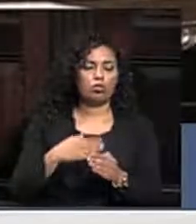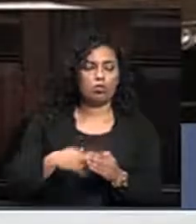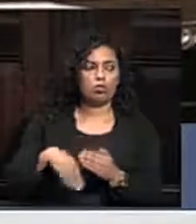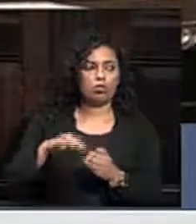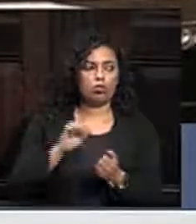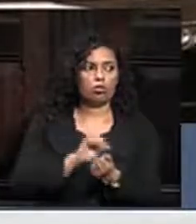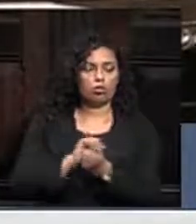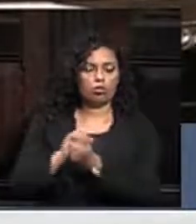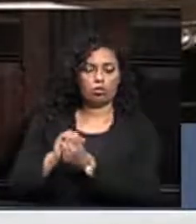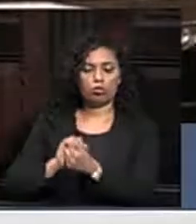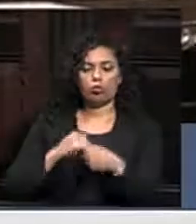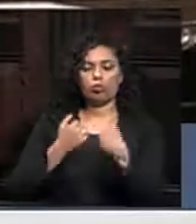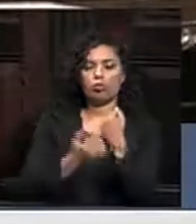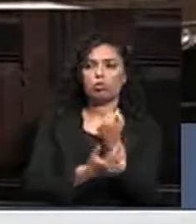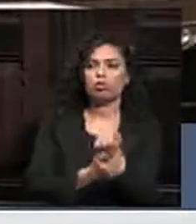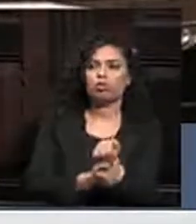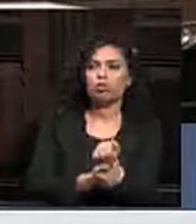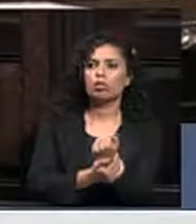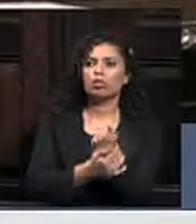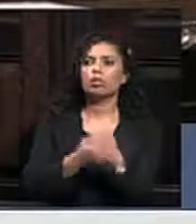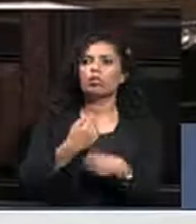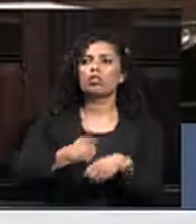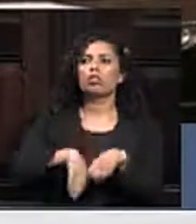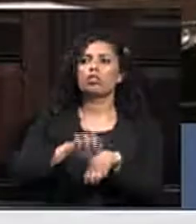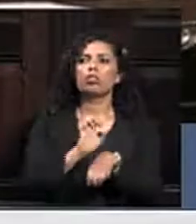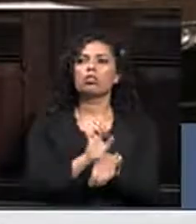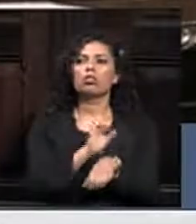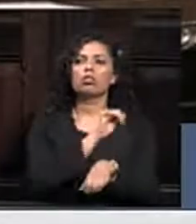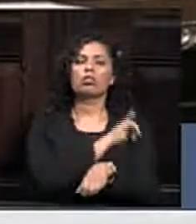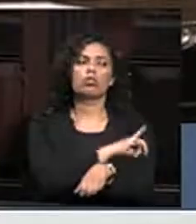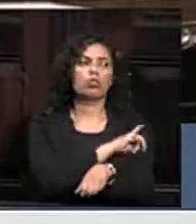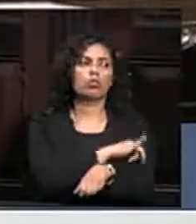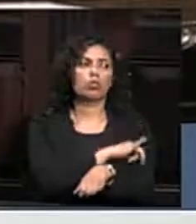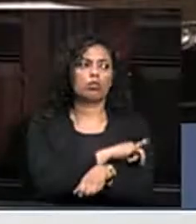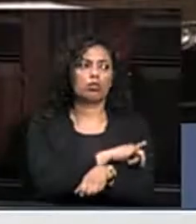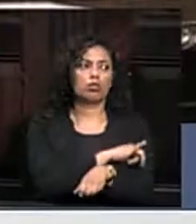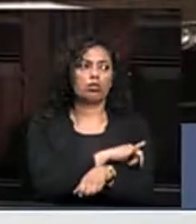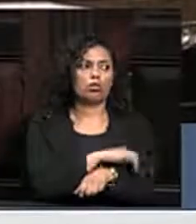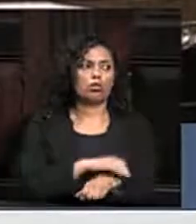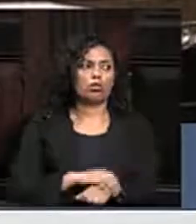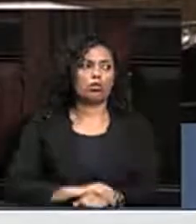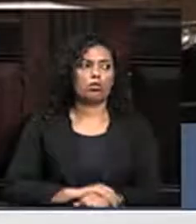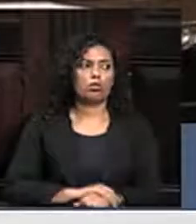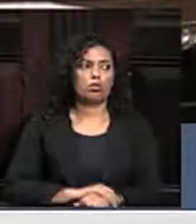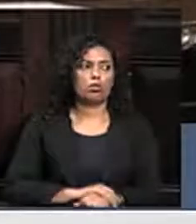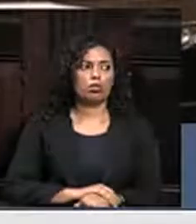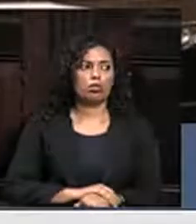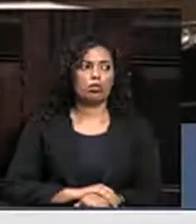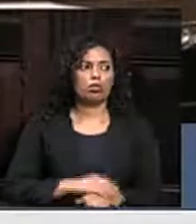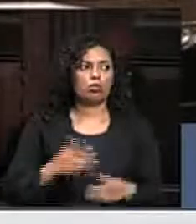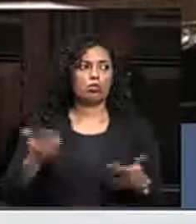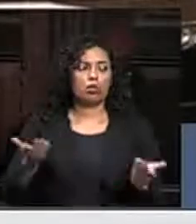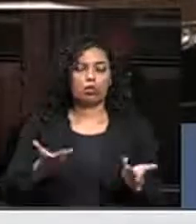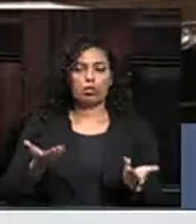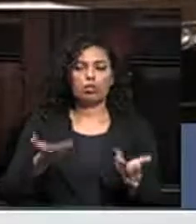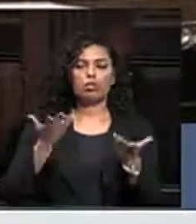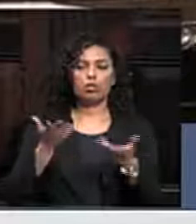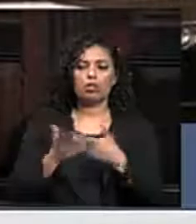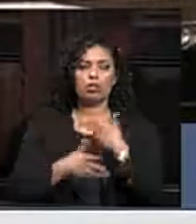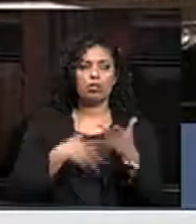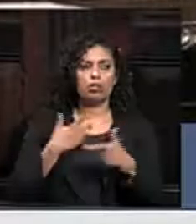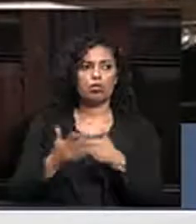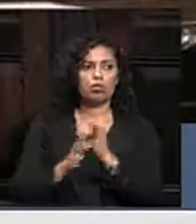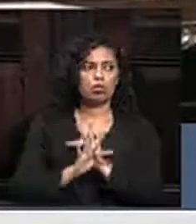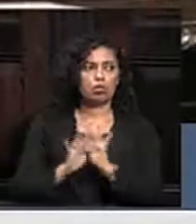a segurança pública, instalando aqui um estado de calamidade na segurança pública. Para terminar, eu quero apenas dizer ao